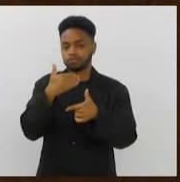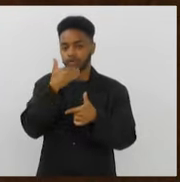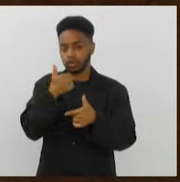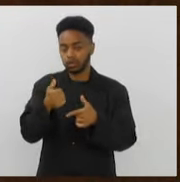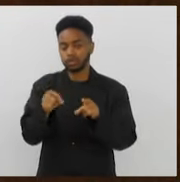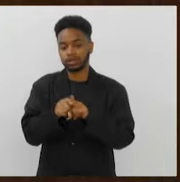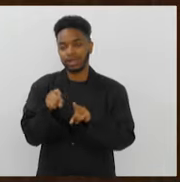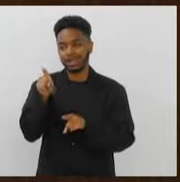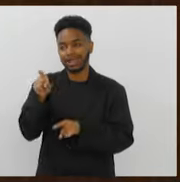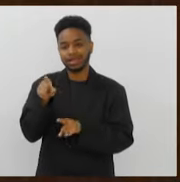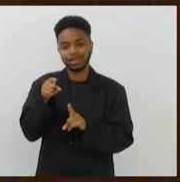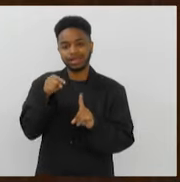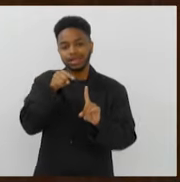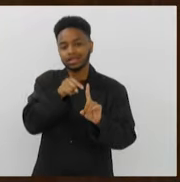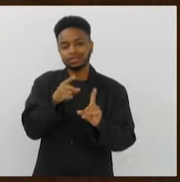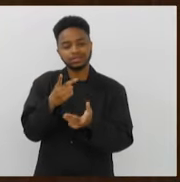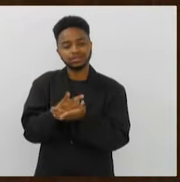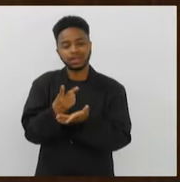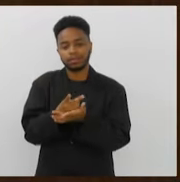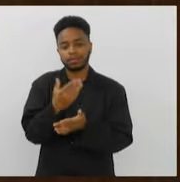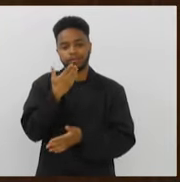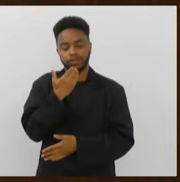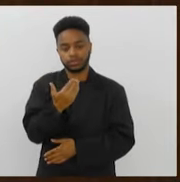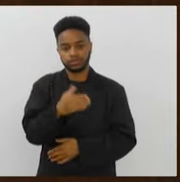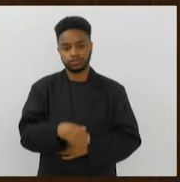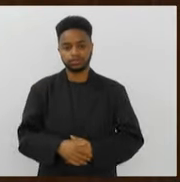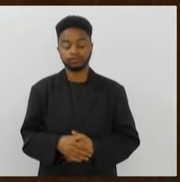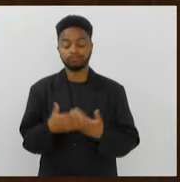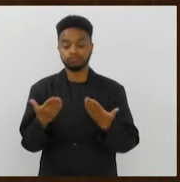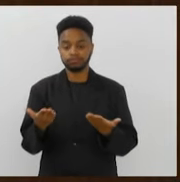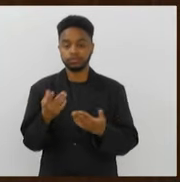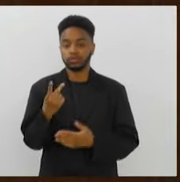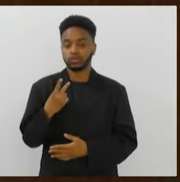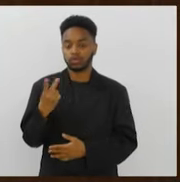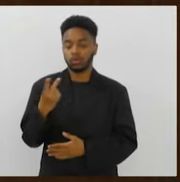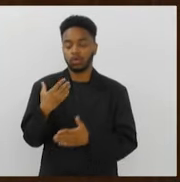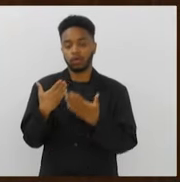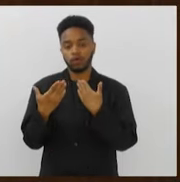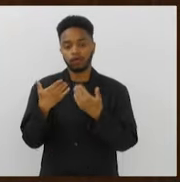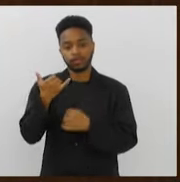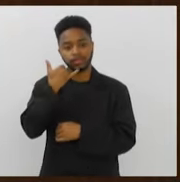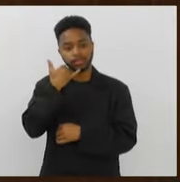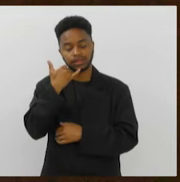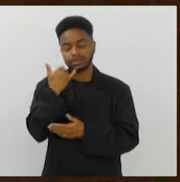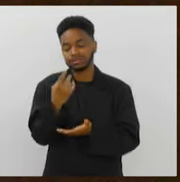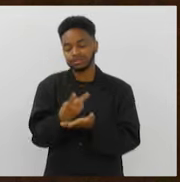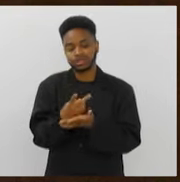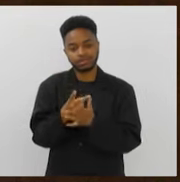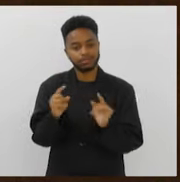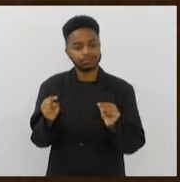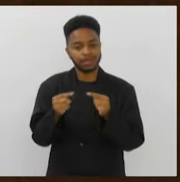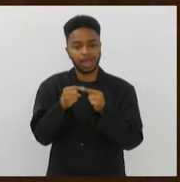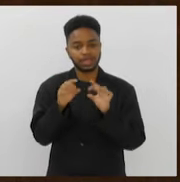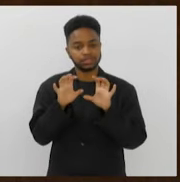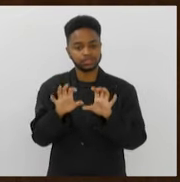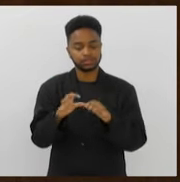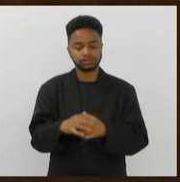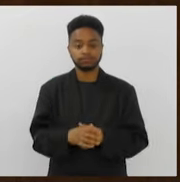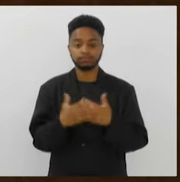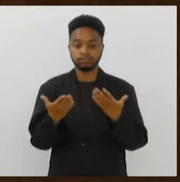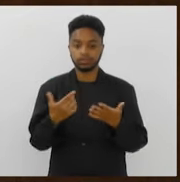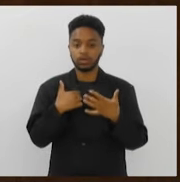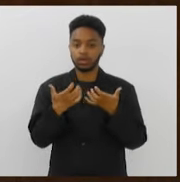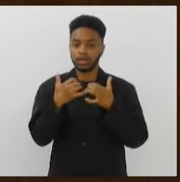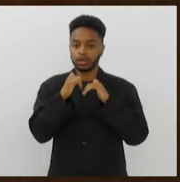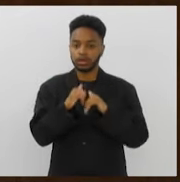sempre pedia isso, né? Ele, a nossa conversa telefônica sempre era nesse sentido. E eu quero dizer que